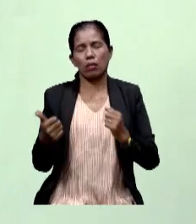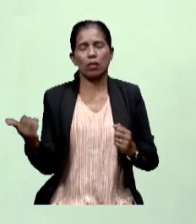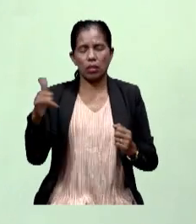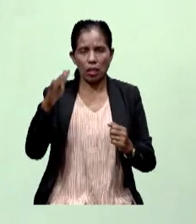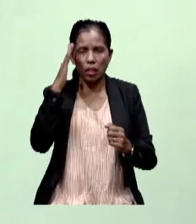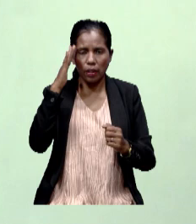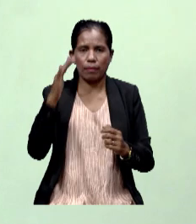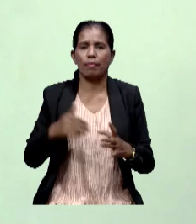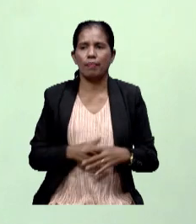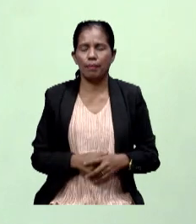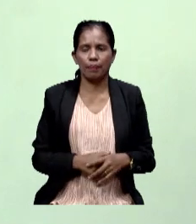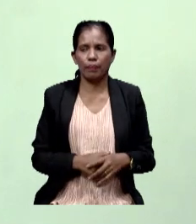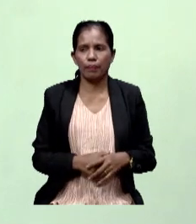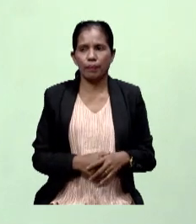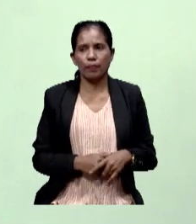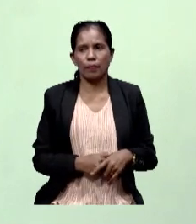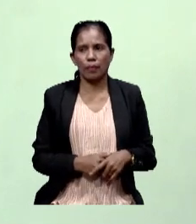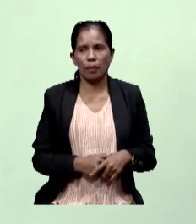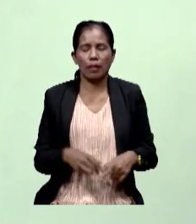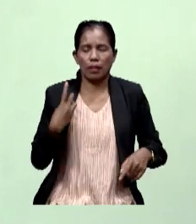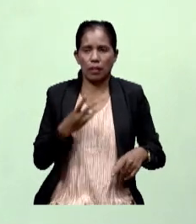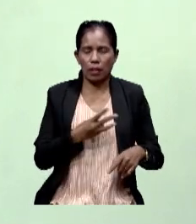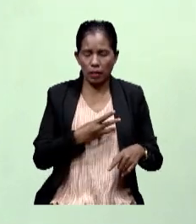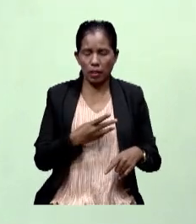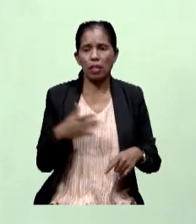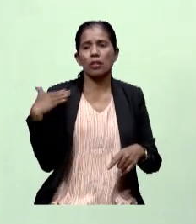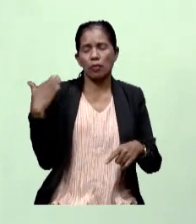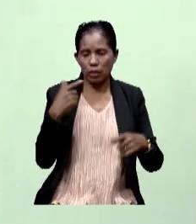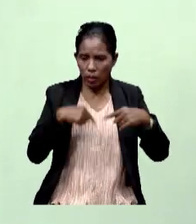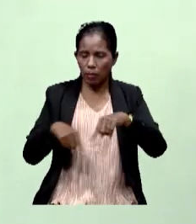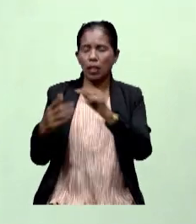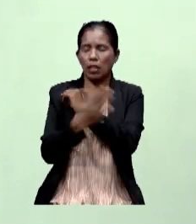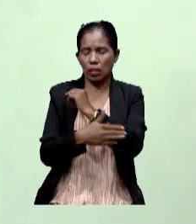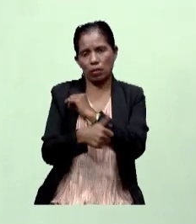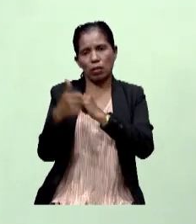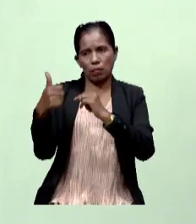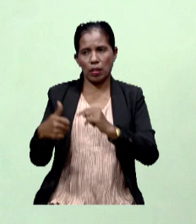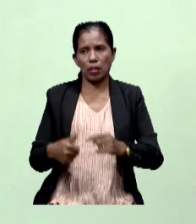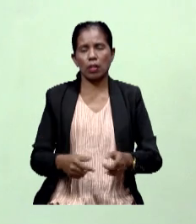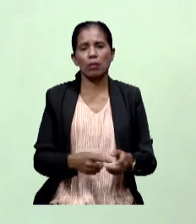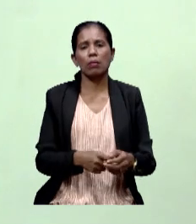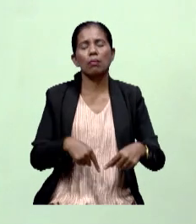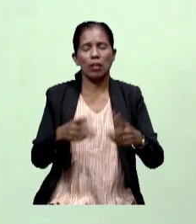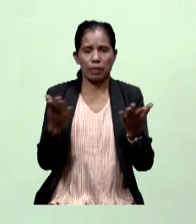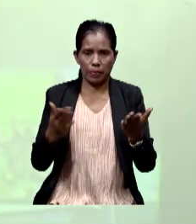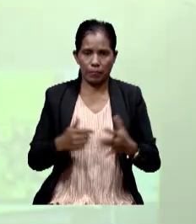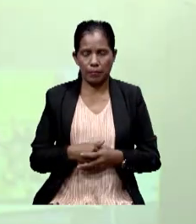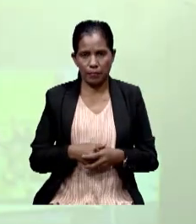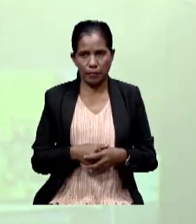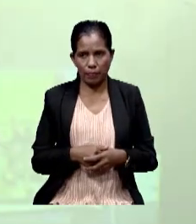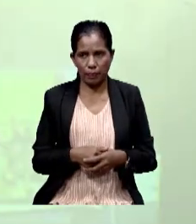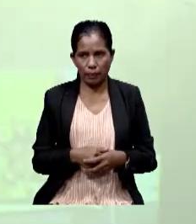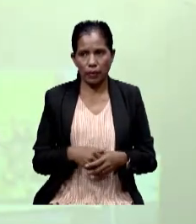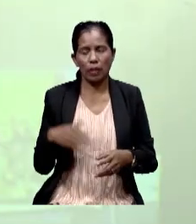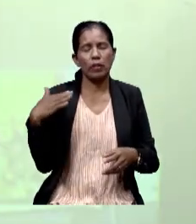kia. Para itane jovens sere beta tan sere beta nasa uneba, dignidade de nasa tu kawene be. A jovem